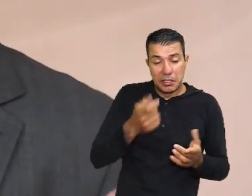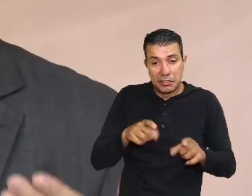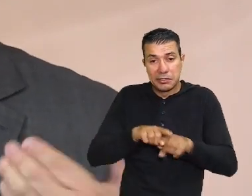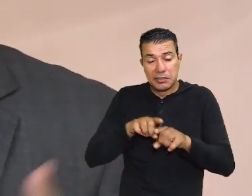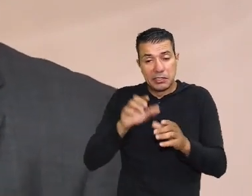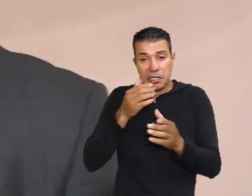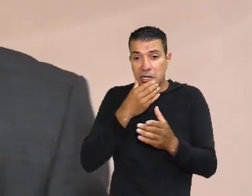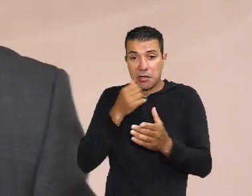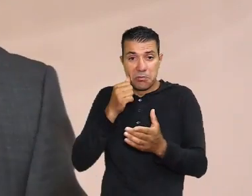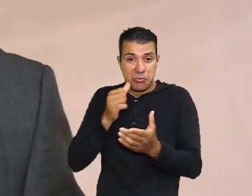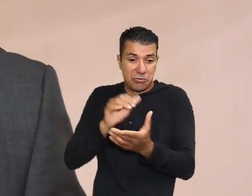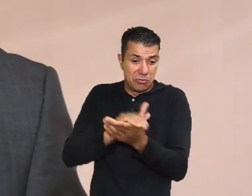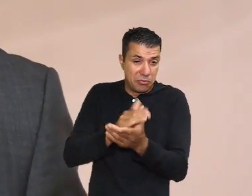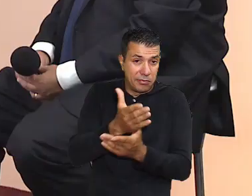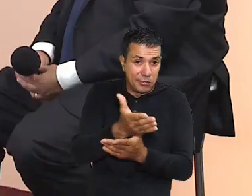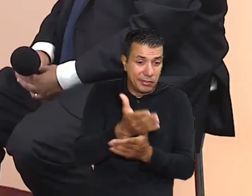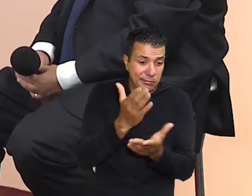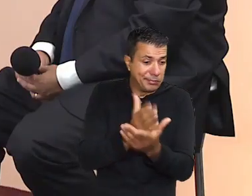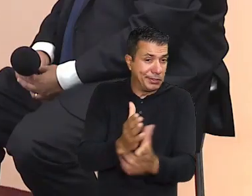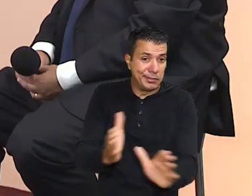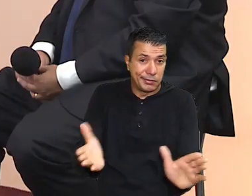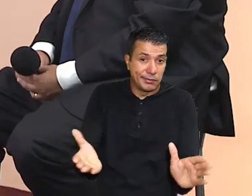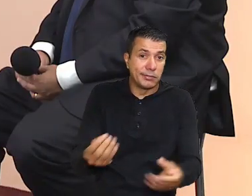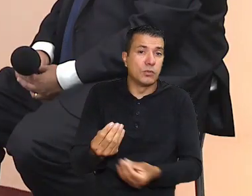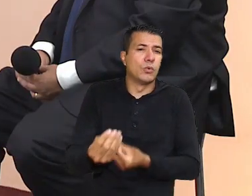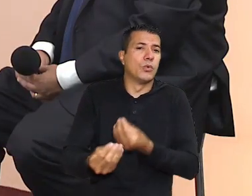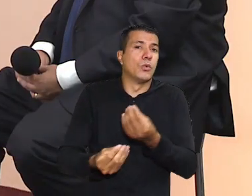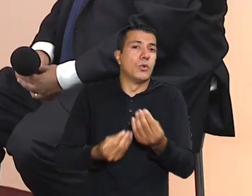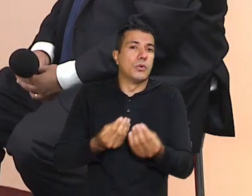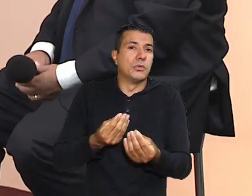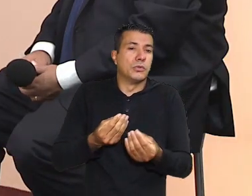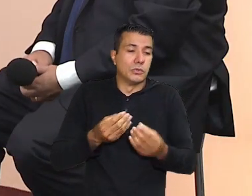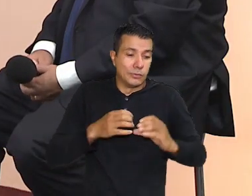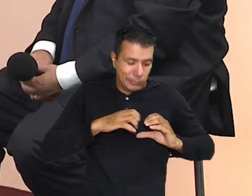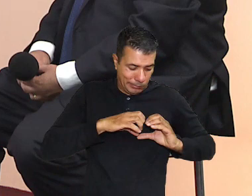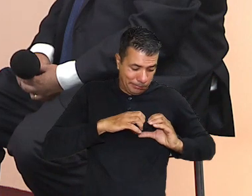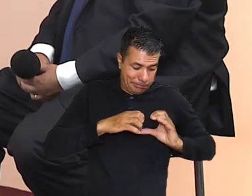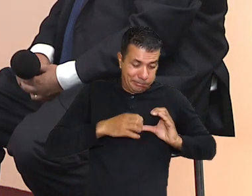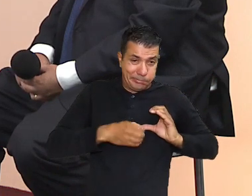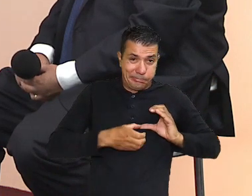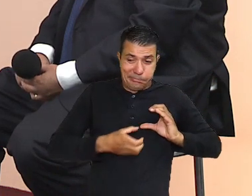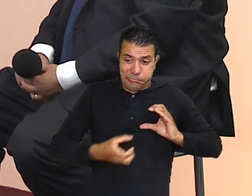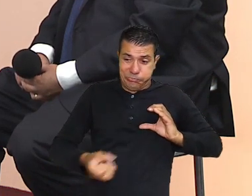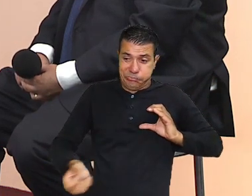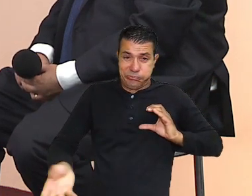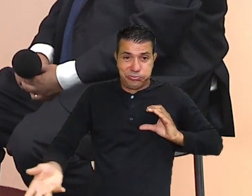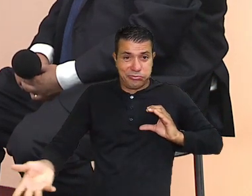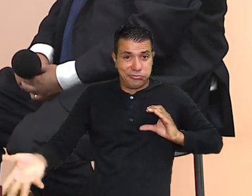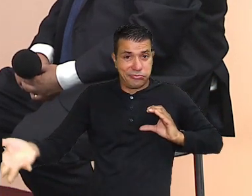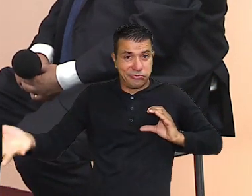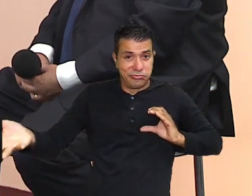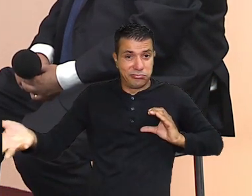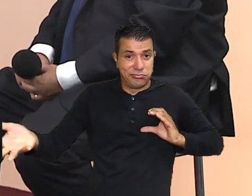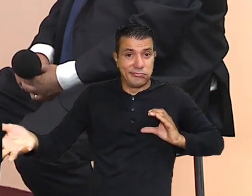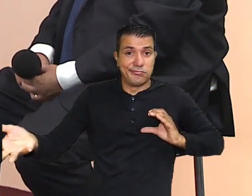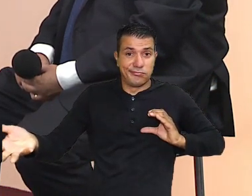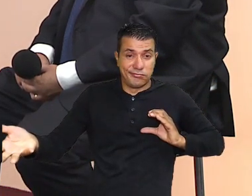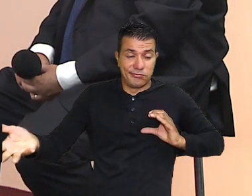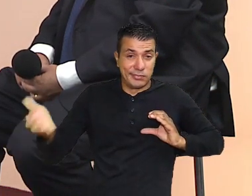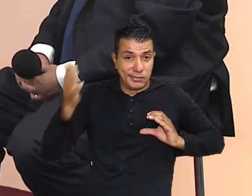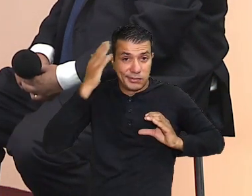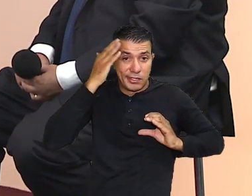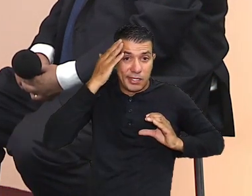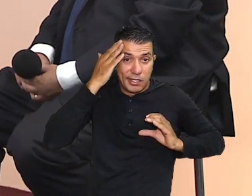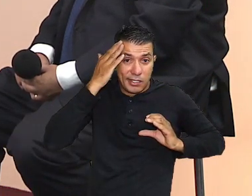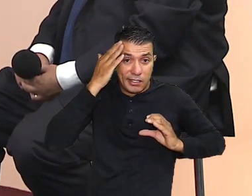como se a vida deles fosse embora. É como se um pedaço deles fosse arrancado, mas por falta de conhecimento, quem sabe por